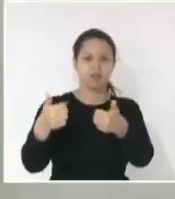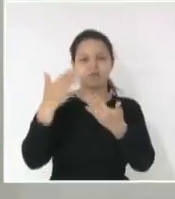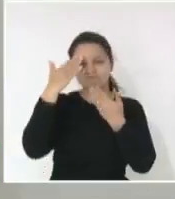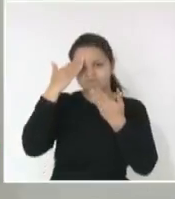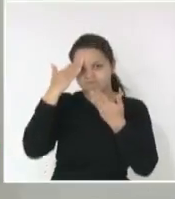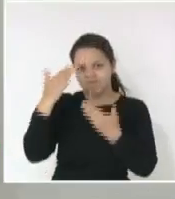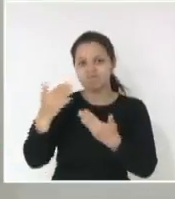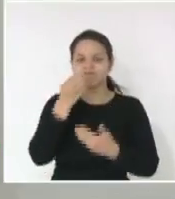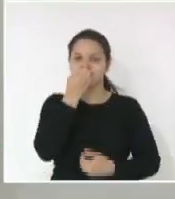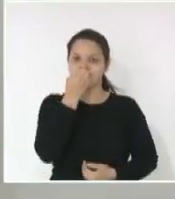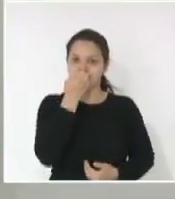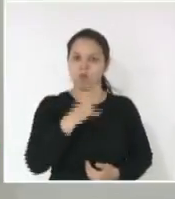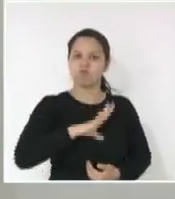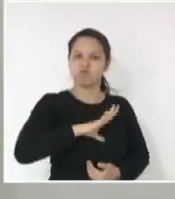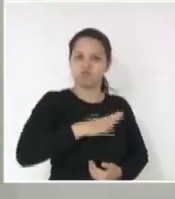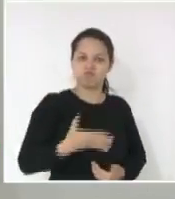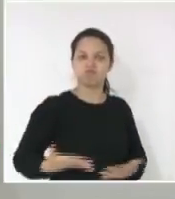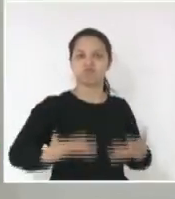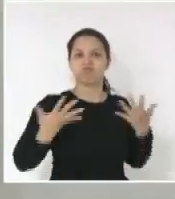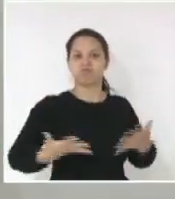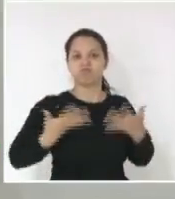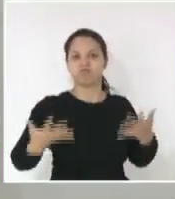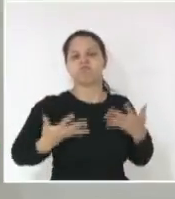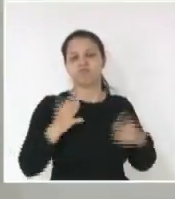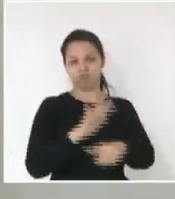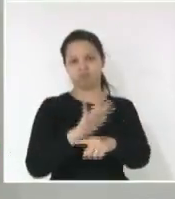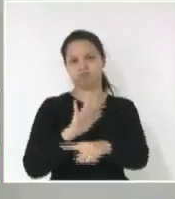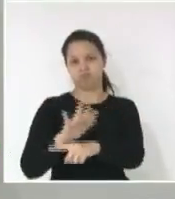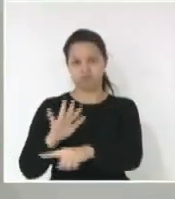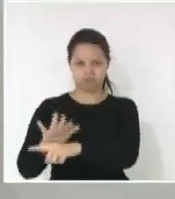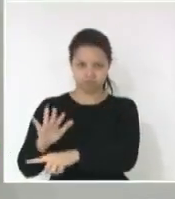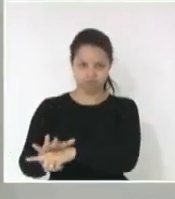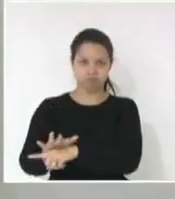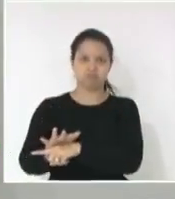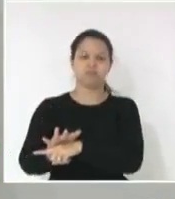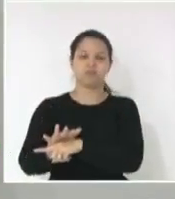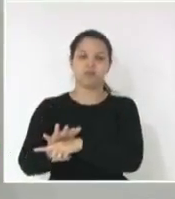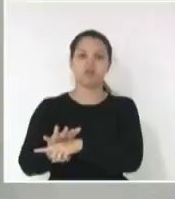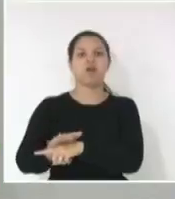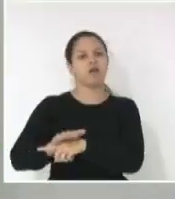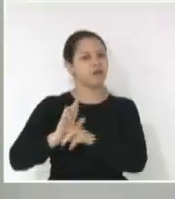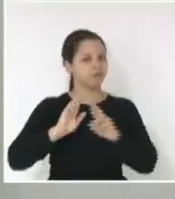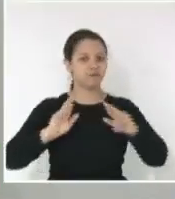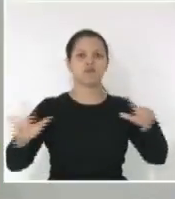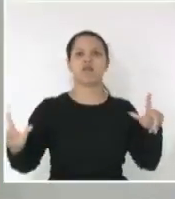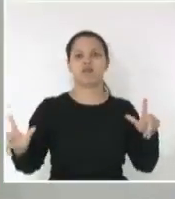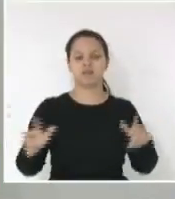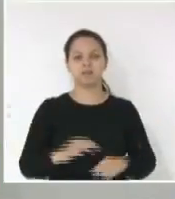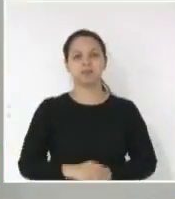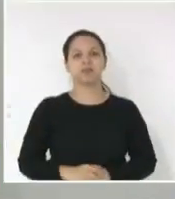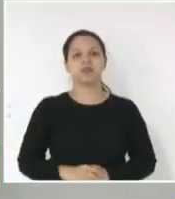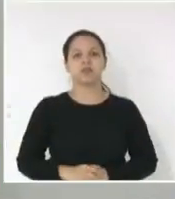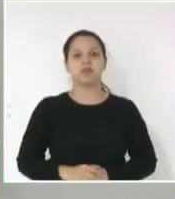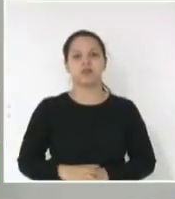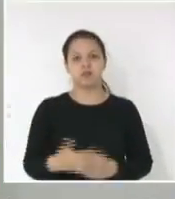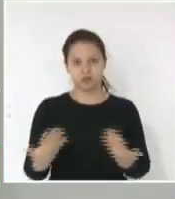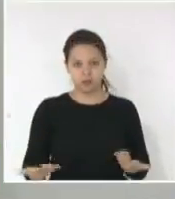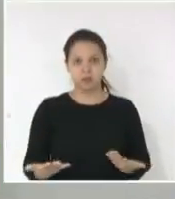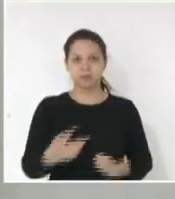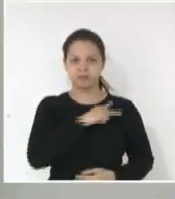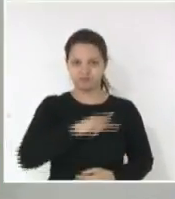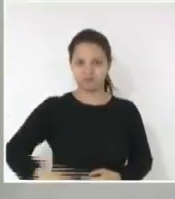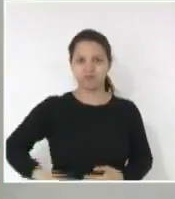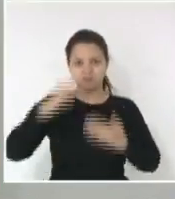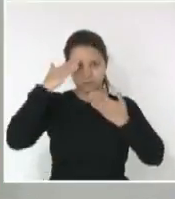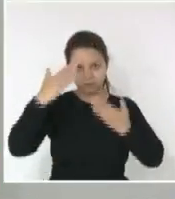motivação, determinação, apoio, faz sim a diferença. Então, senhor presidente, obrigado.